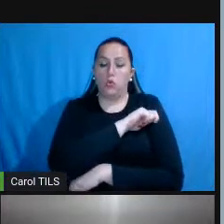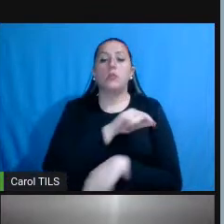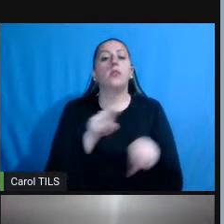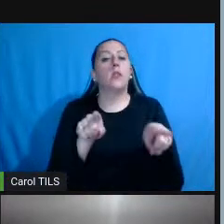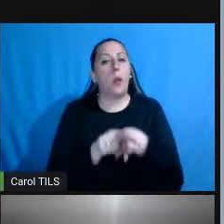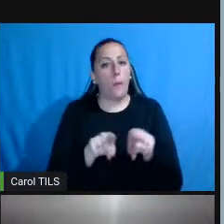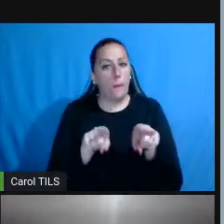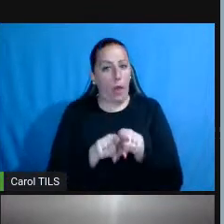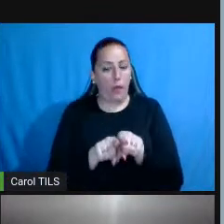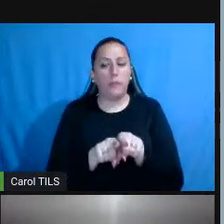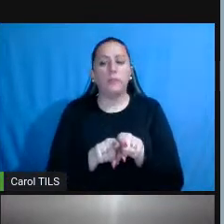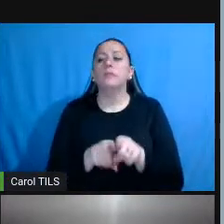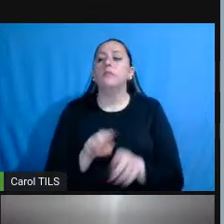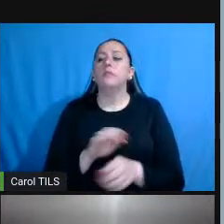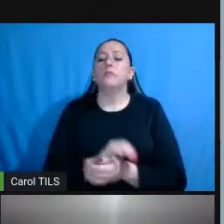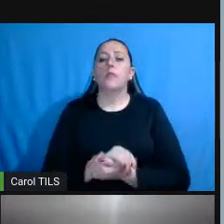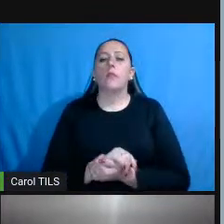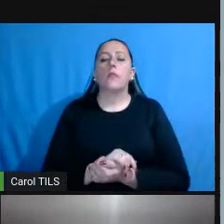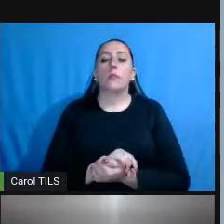com